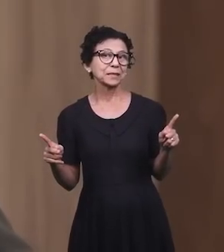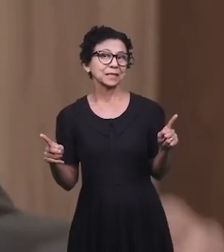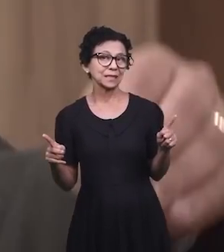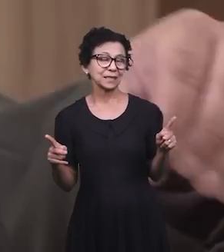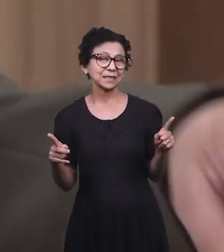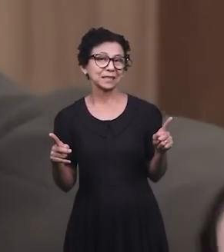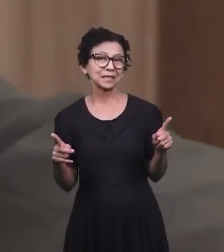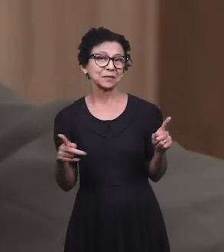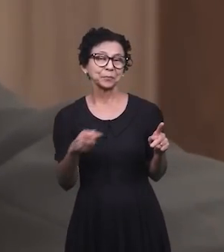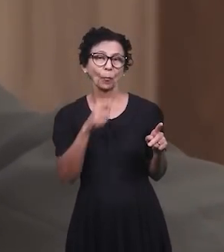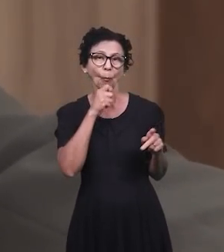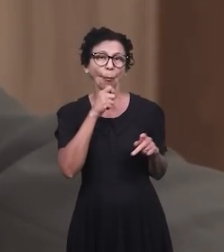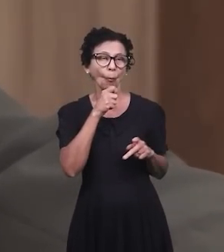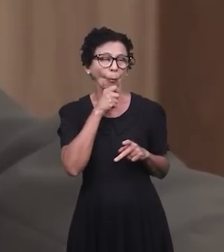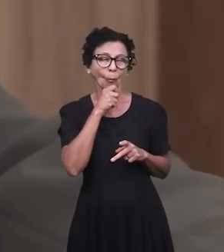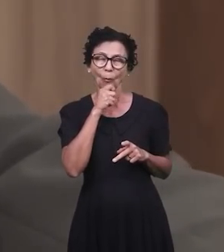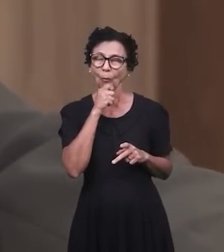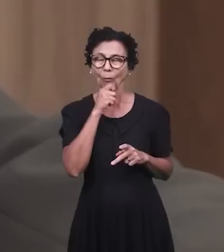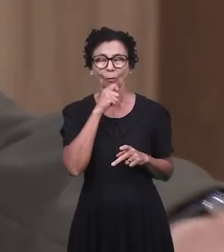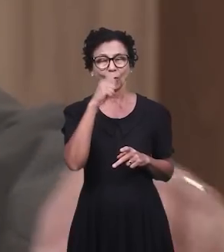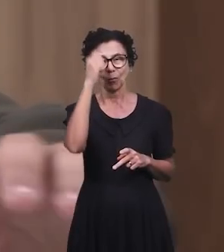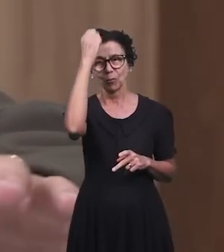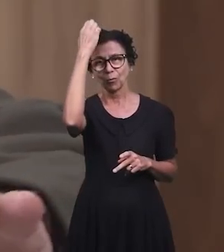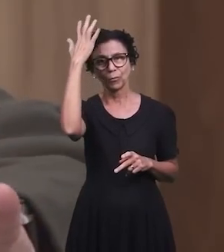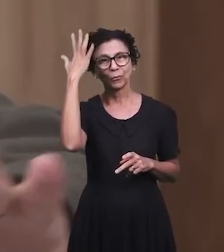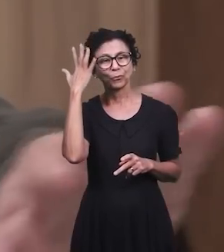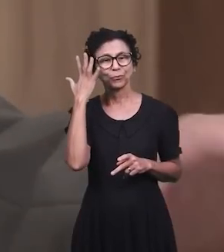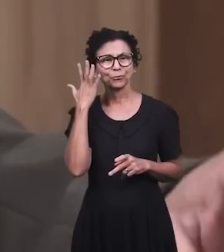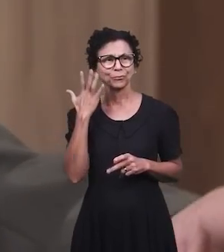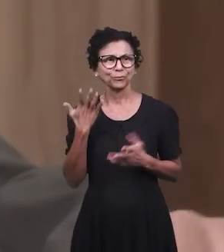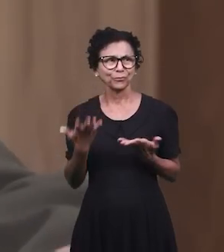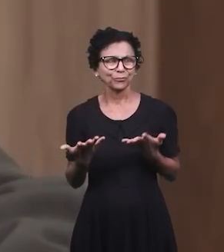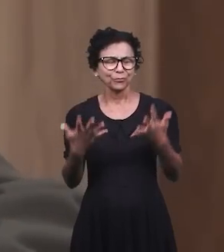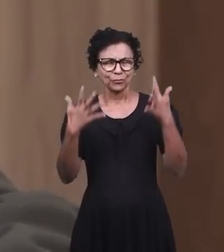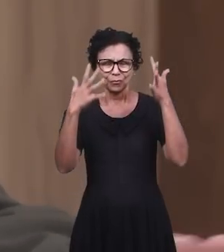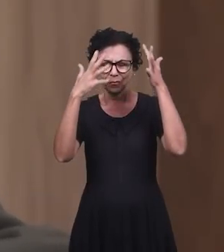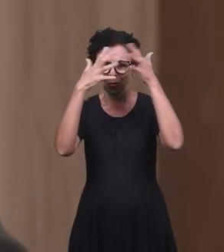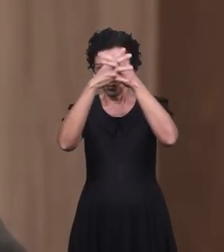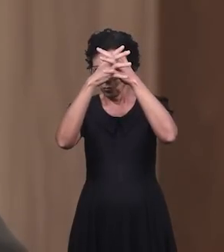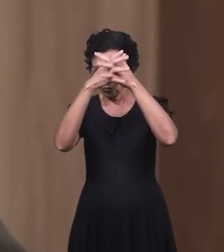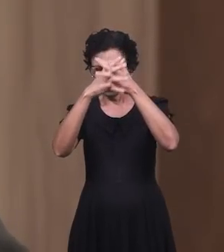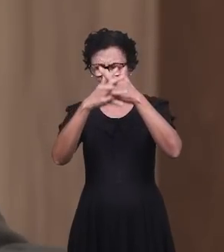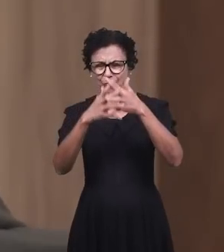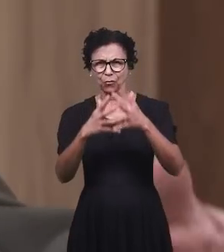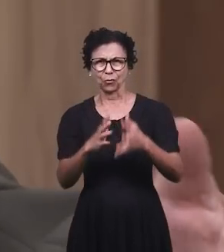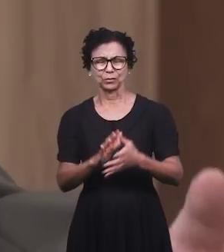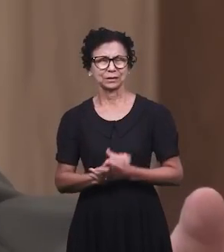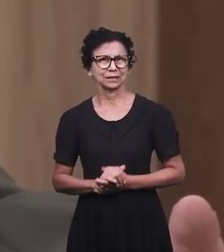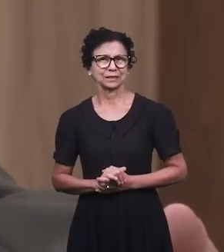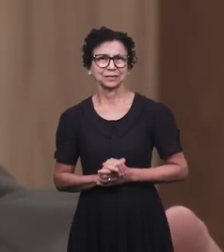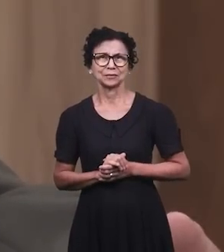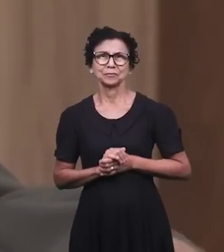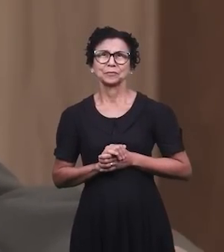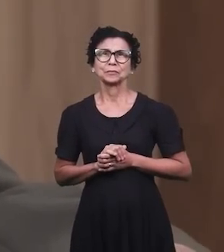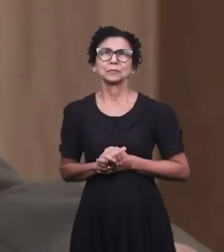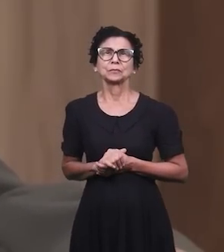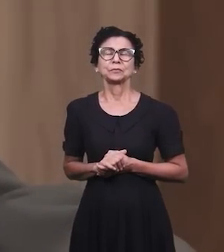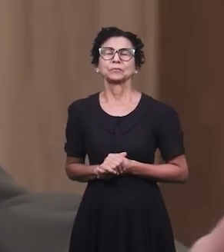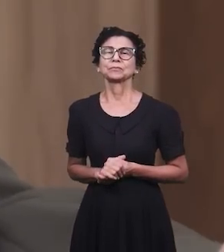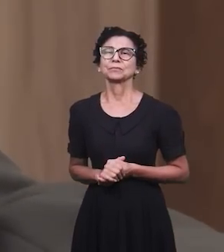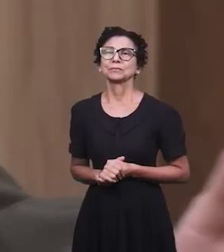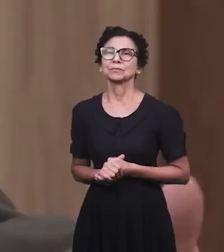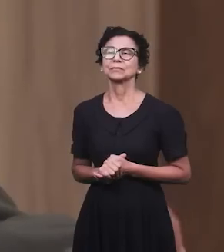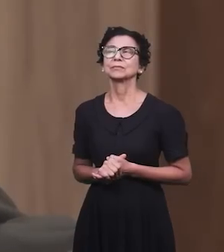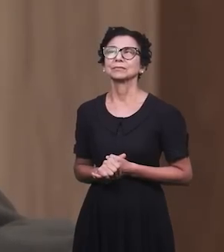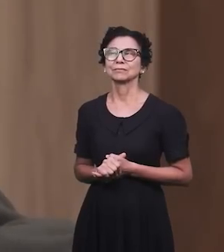se você não tiver revelação, você vai por caminhos que é totalmente contrários daquilo que o Senhor está querendo revelar. Isso mesmo. Mas